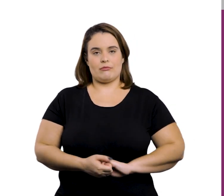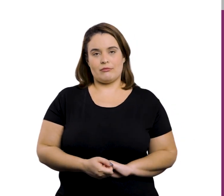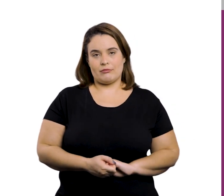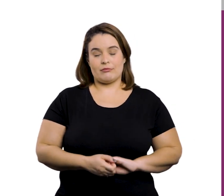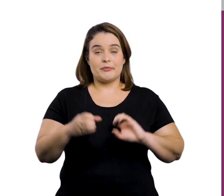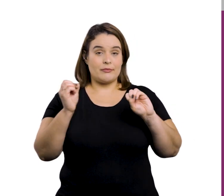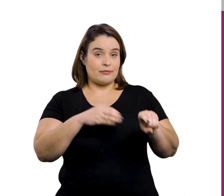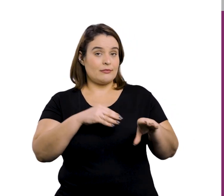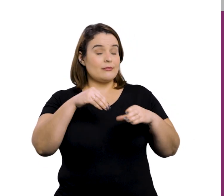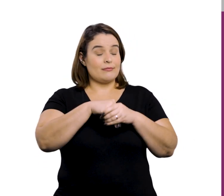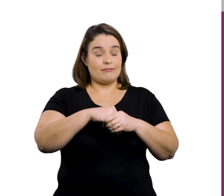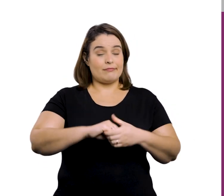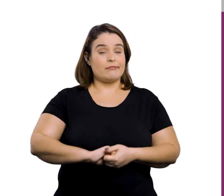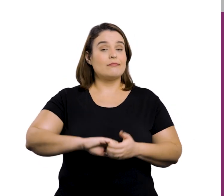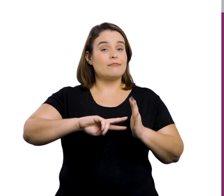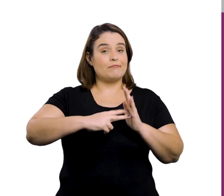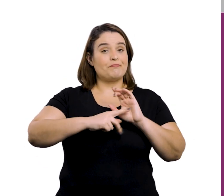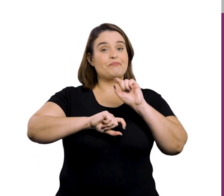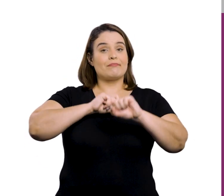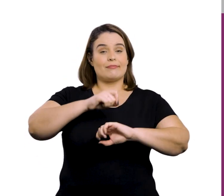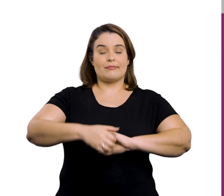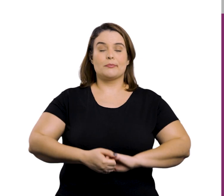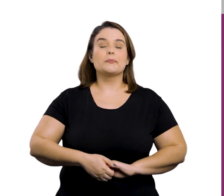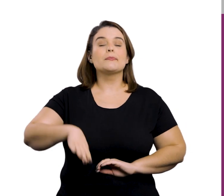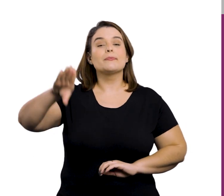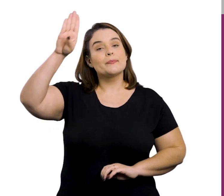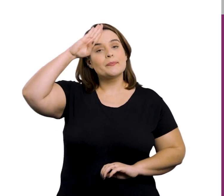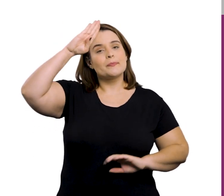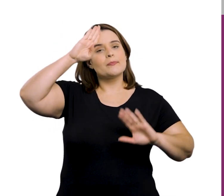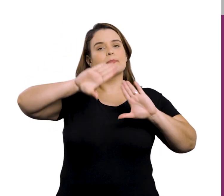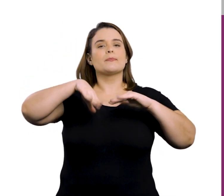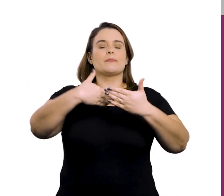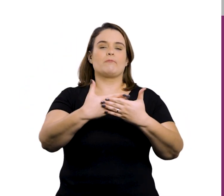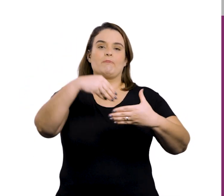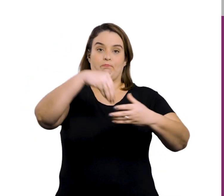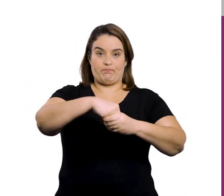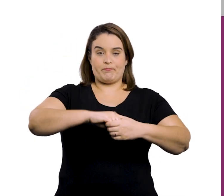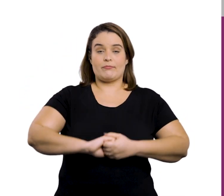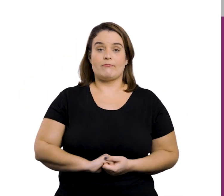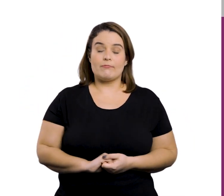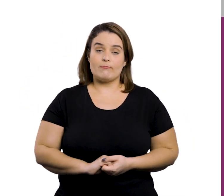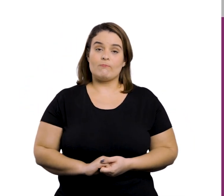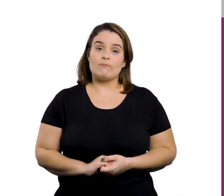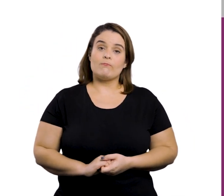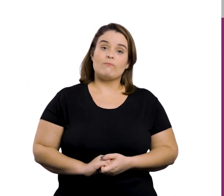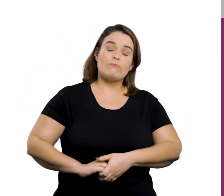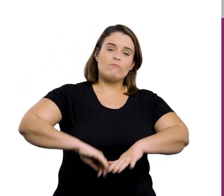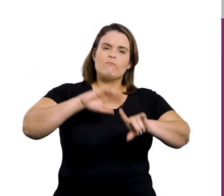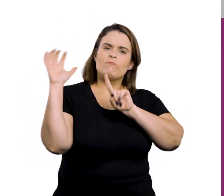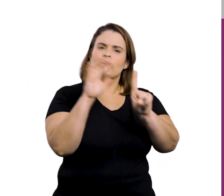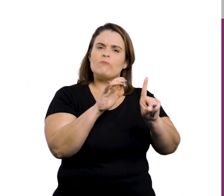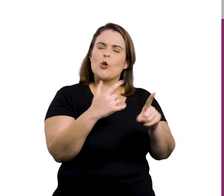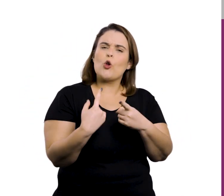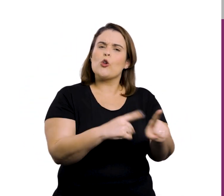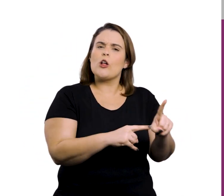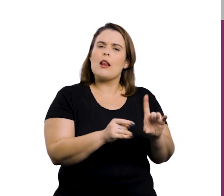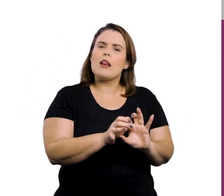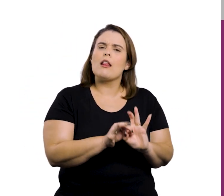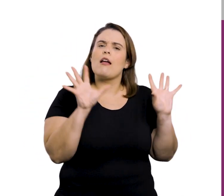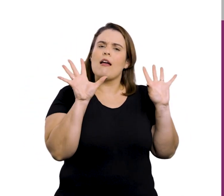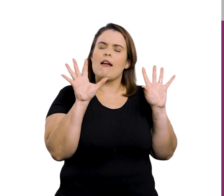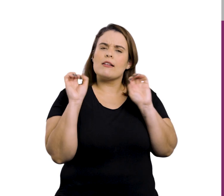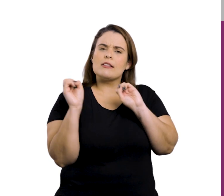diretos. Na educação, a barbárie é a militarização das escolas, os ataques contra a liberdade